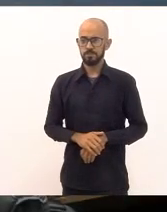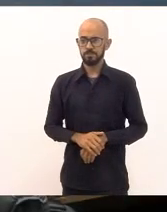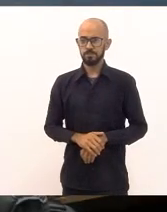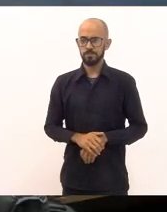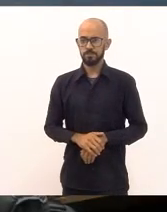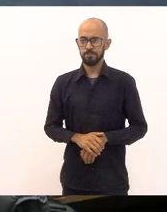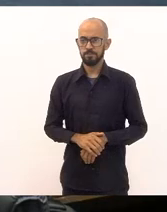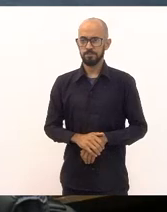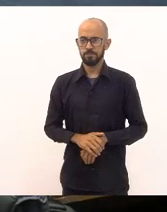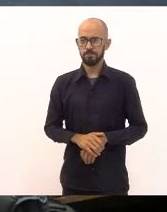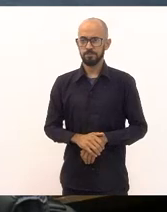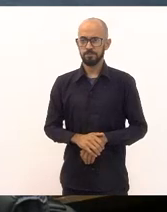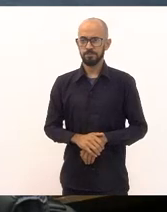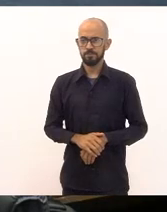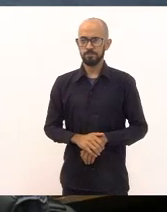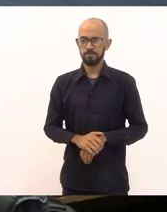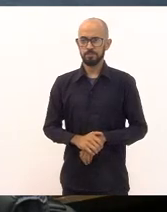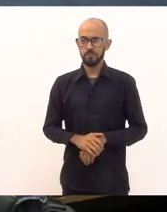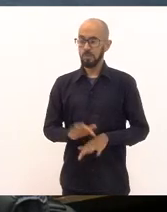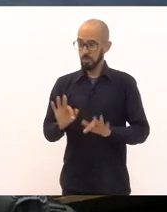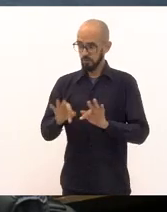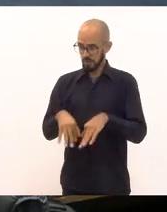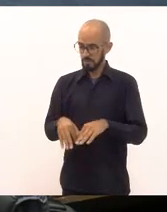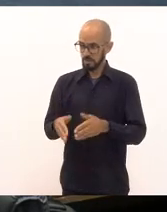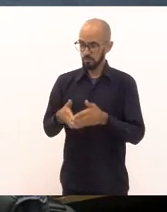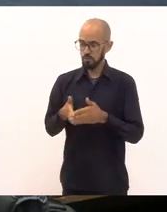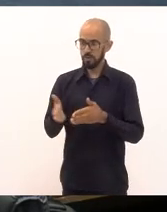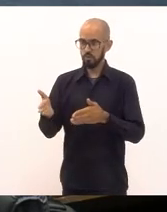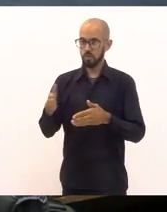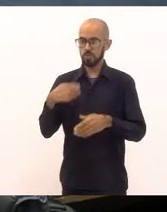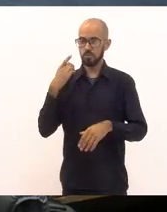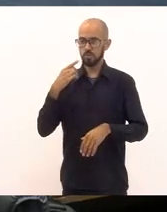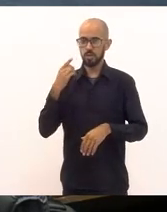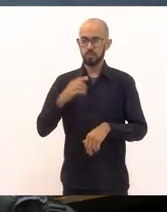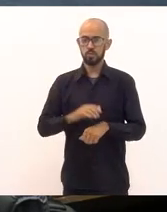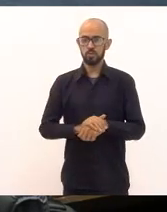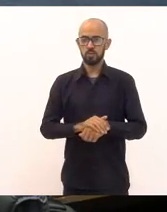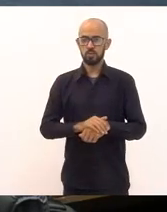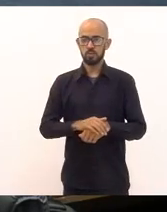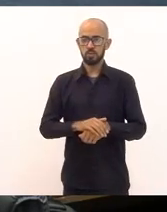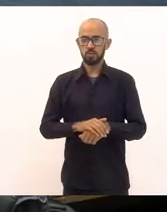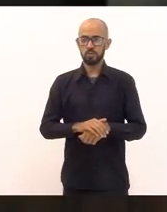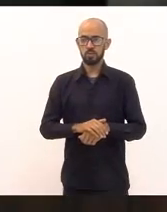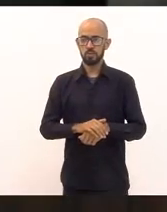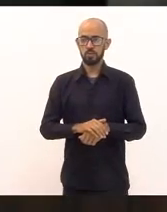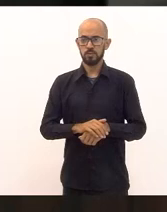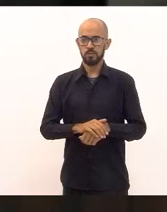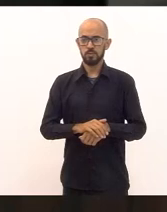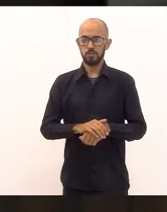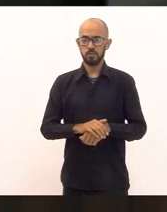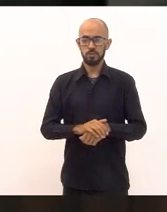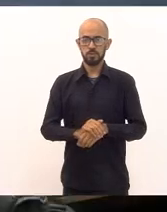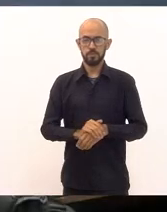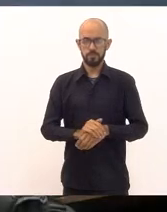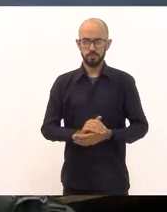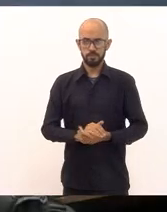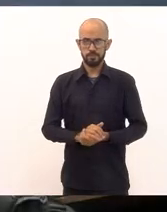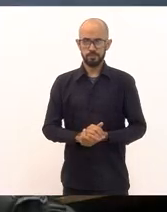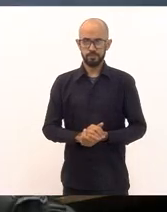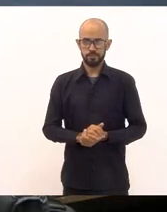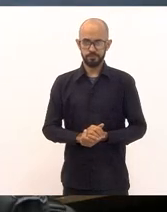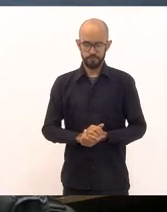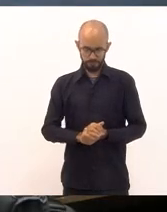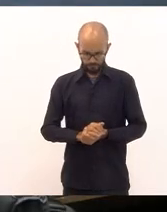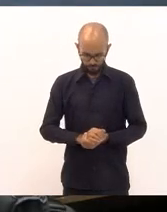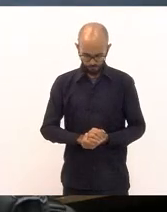essa afirmação. Para encerrar, deputado Flávio, por favor. O soldo de uma categoria. Para encerrar, Flávio, por favor. Está valendo.